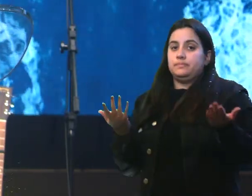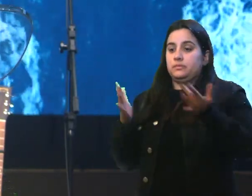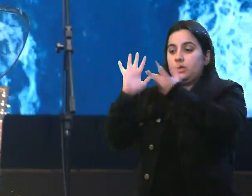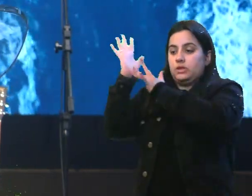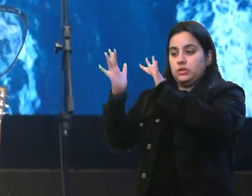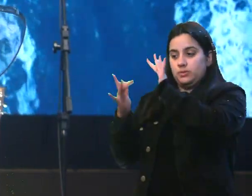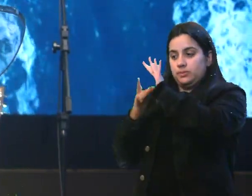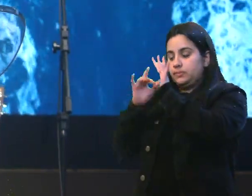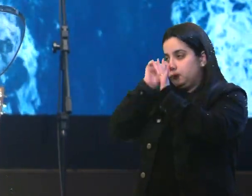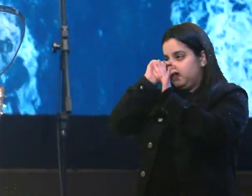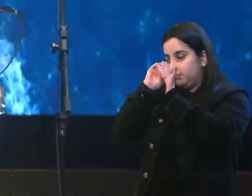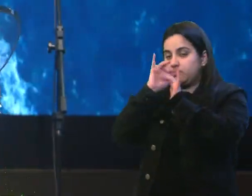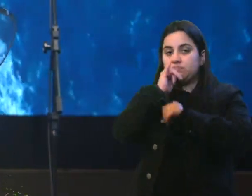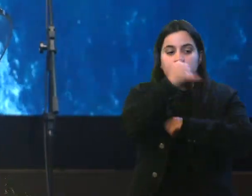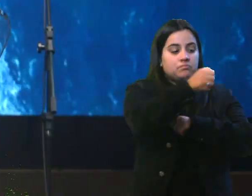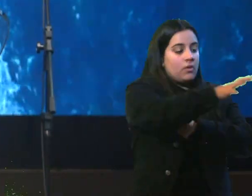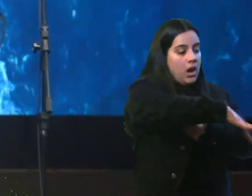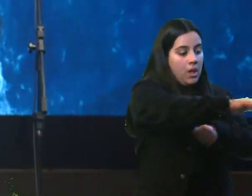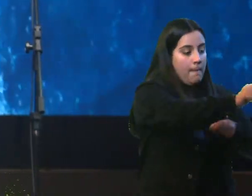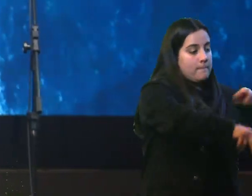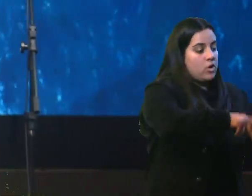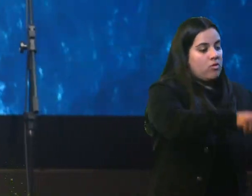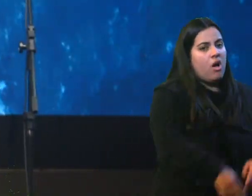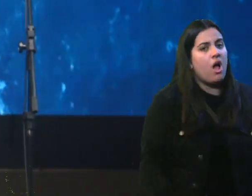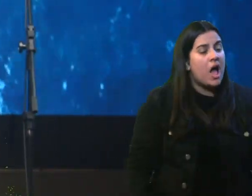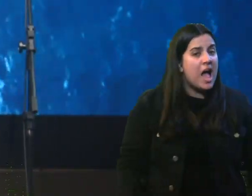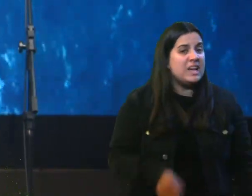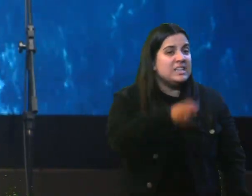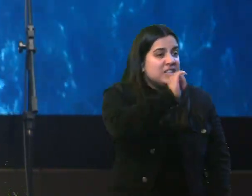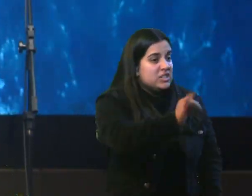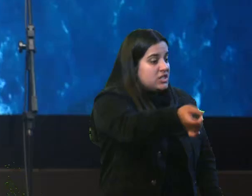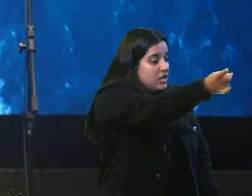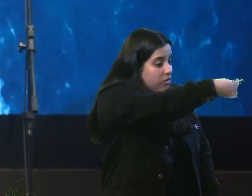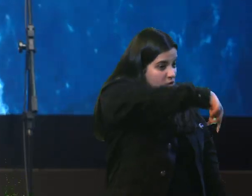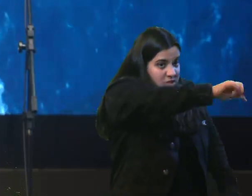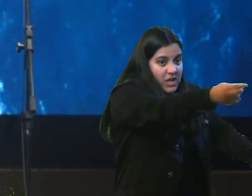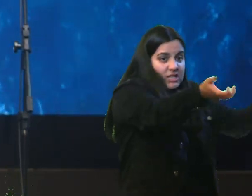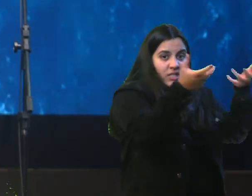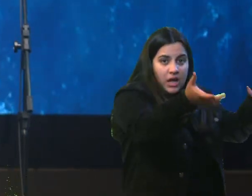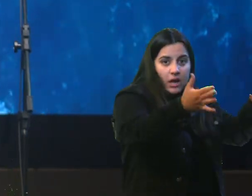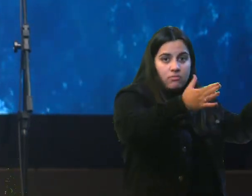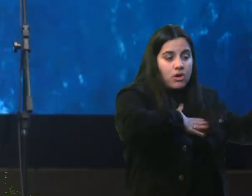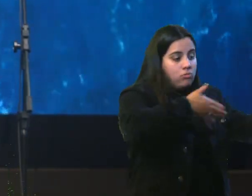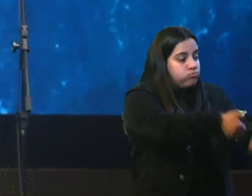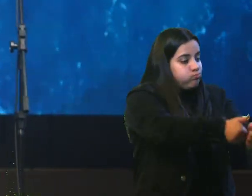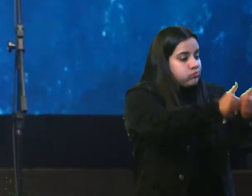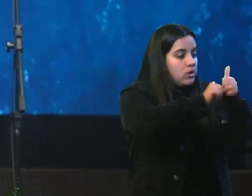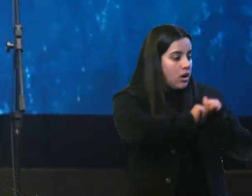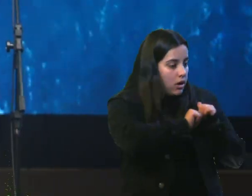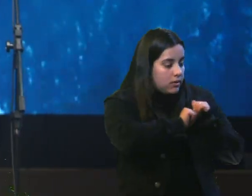falando à multidão, e ele fala, se alguém quer ser meu seguidor.